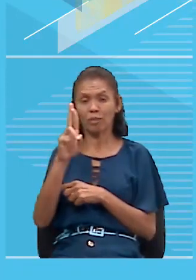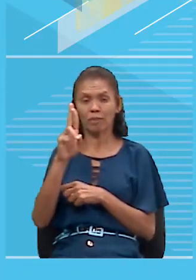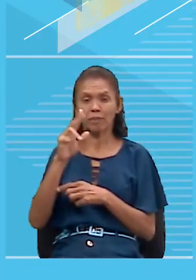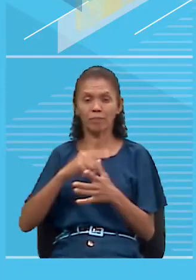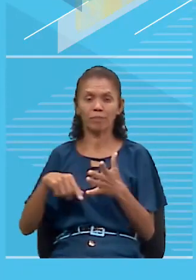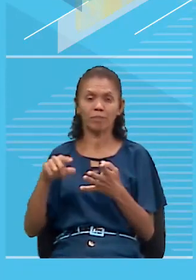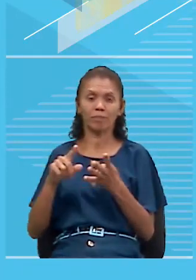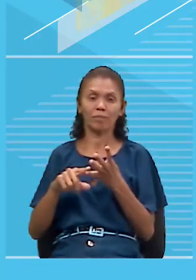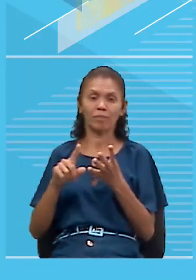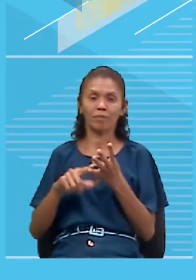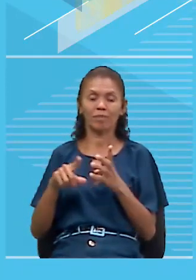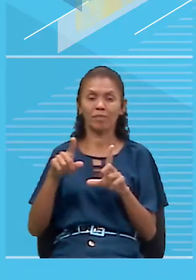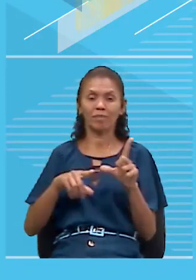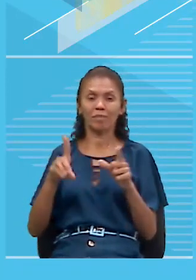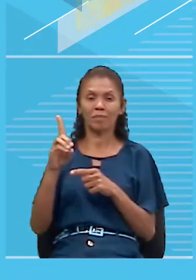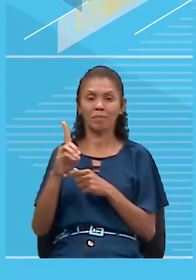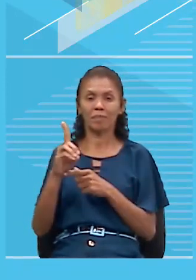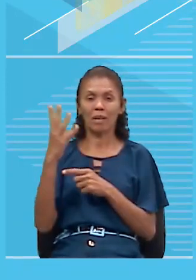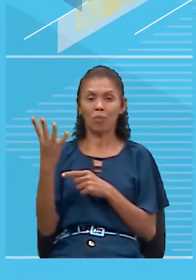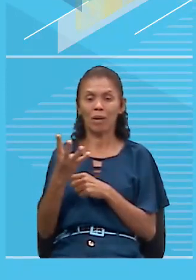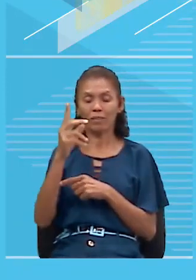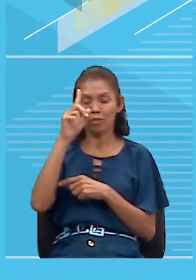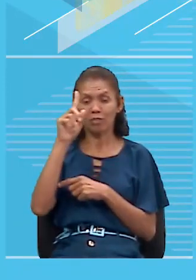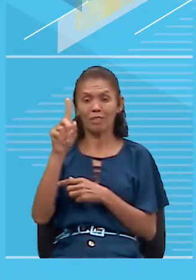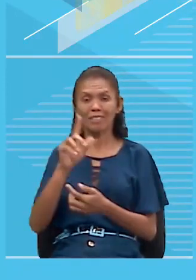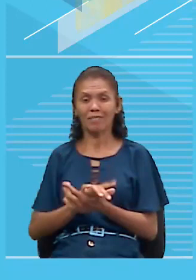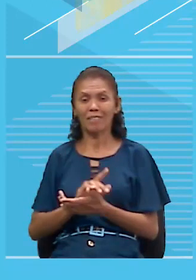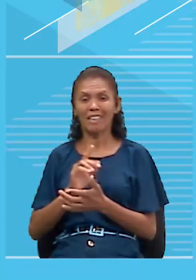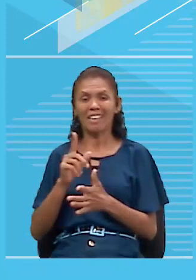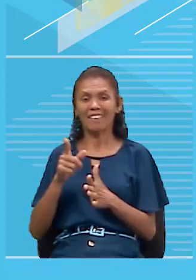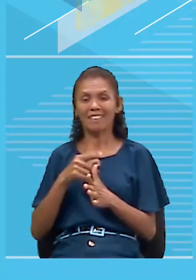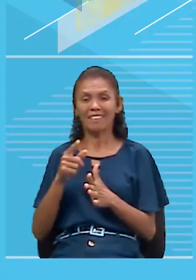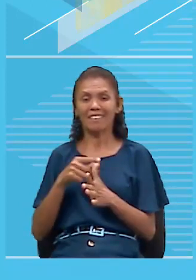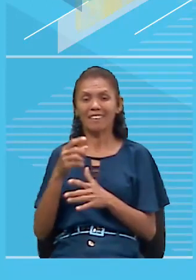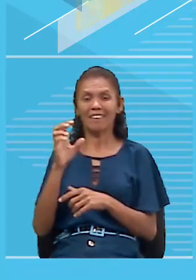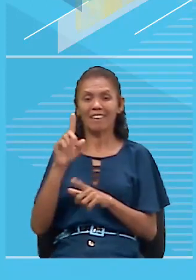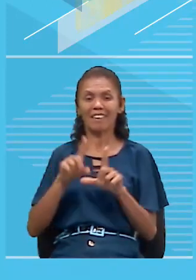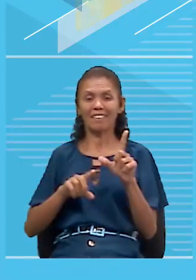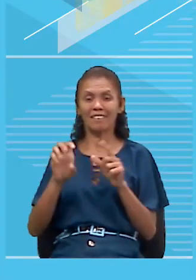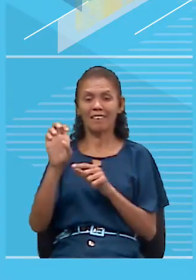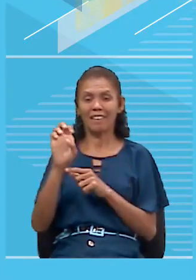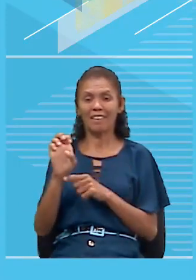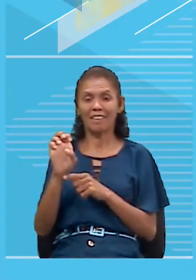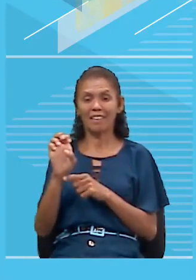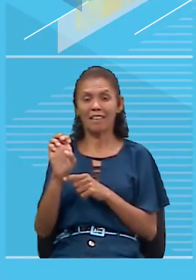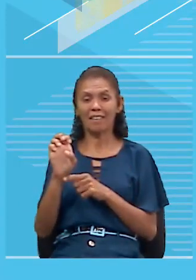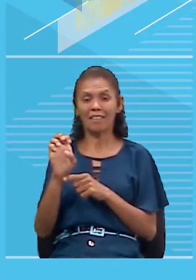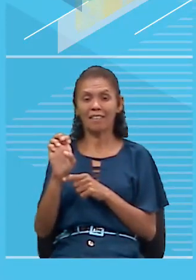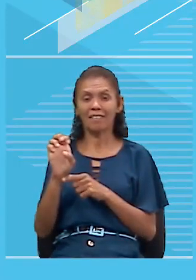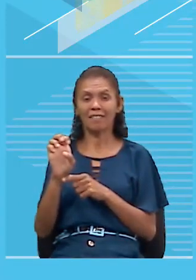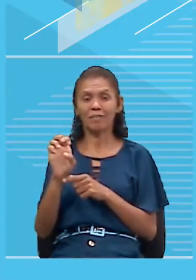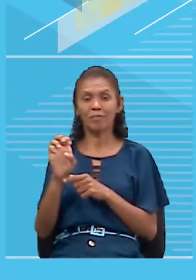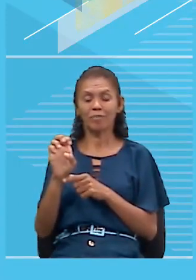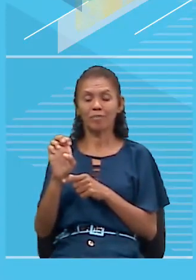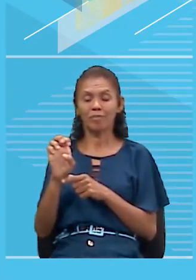letra d quatro dias ou a letra e pode ser uma questão do Enem viu galera isso aqui